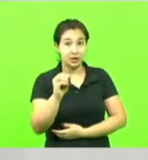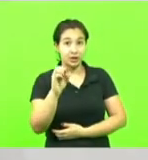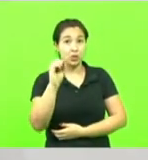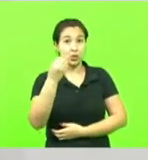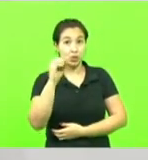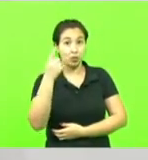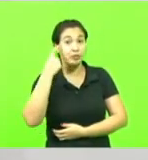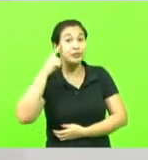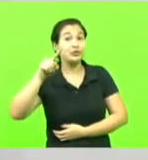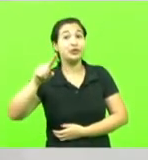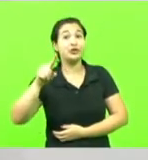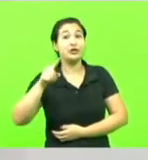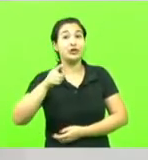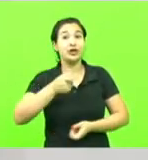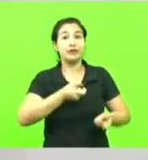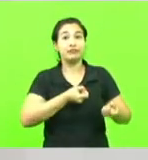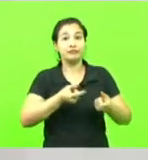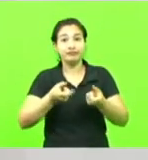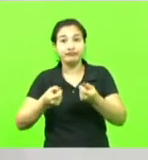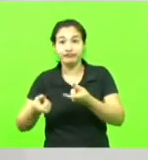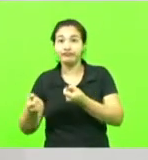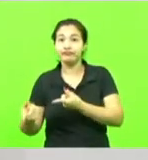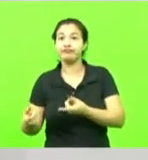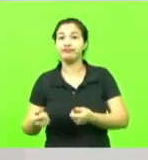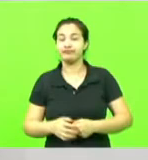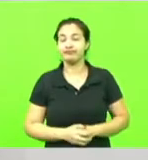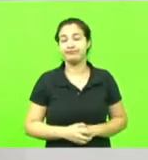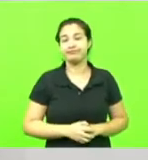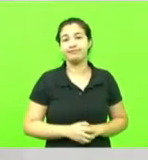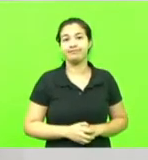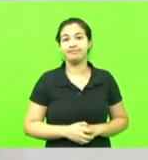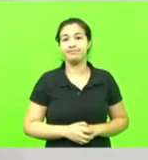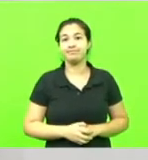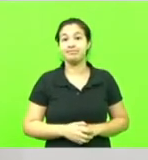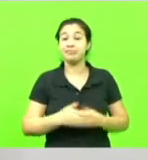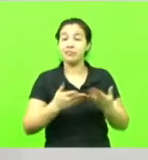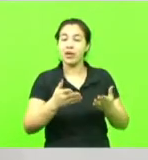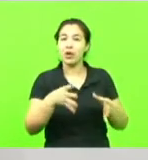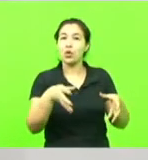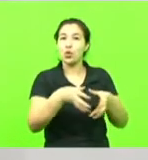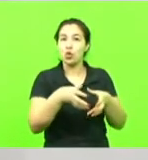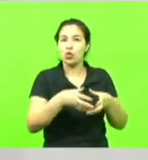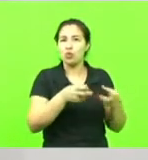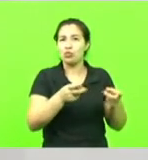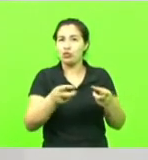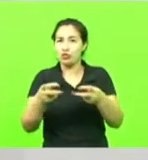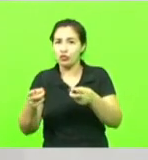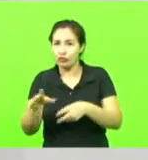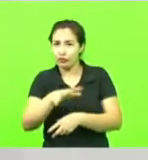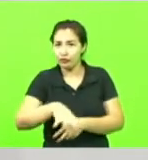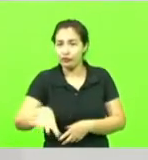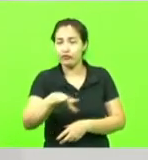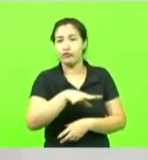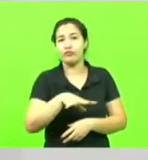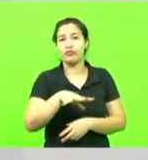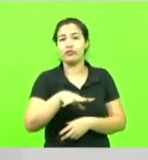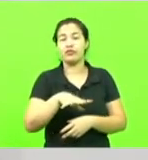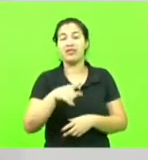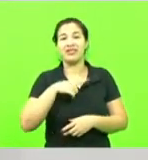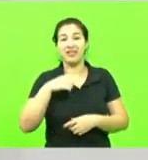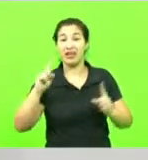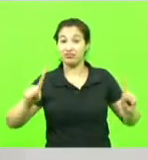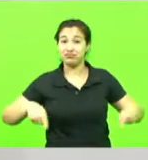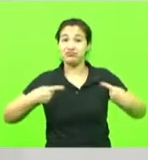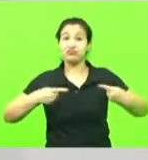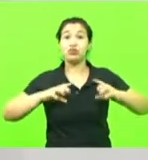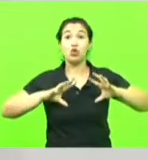o dia da comerciária. Novamente, a classe comerciária entrega desafios gigantescos para a categoria e para toda a